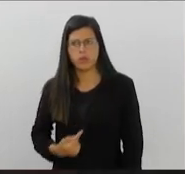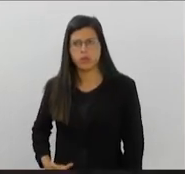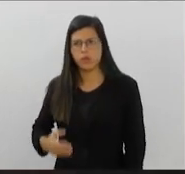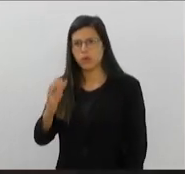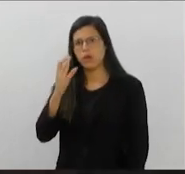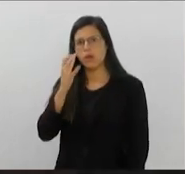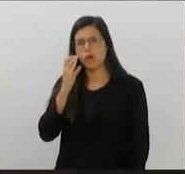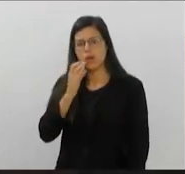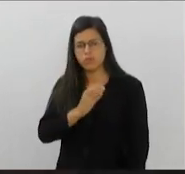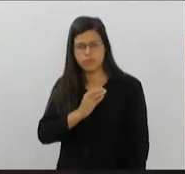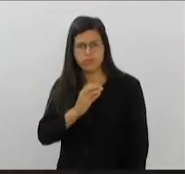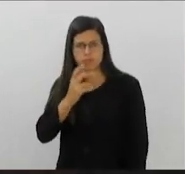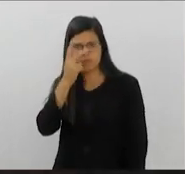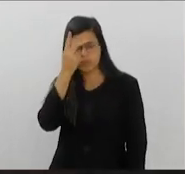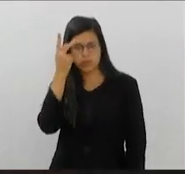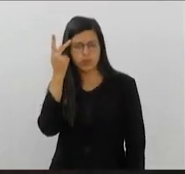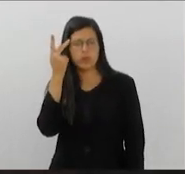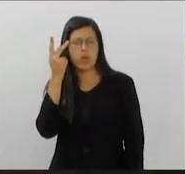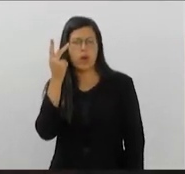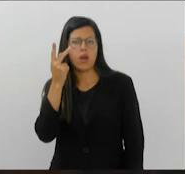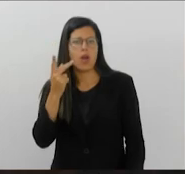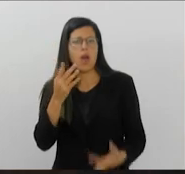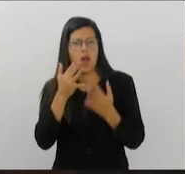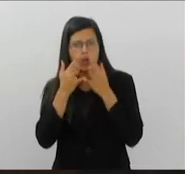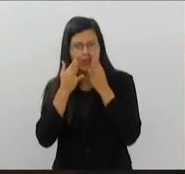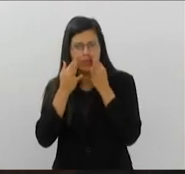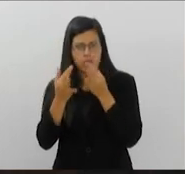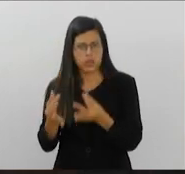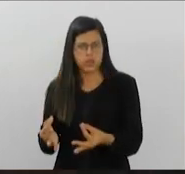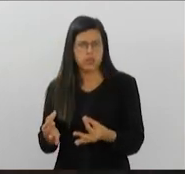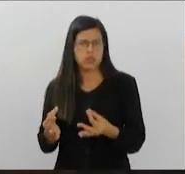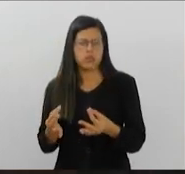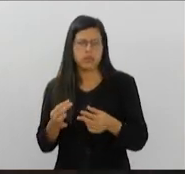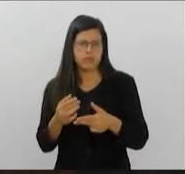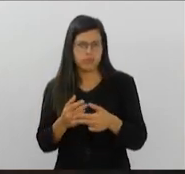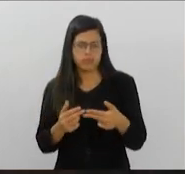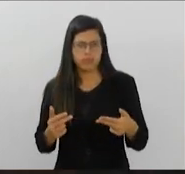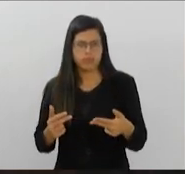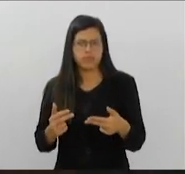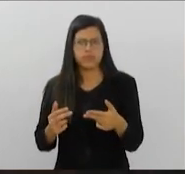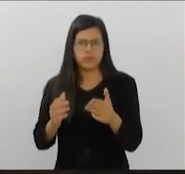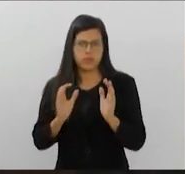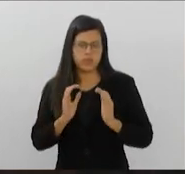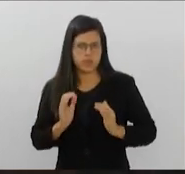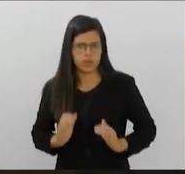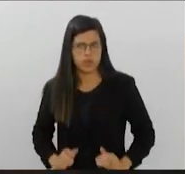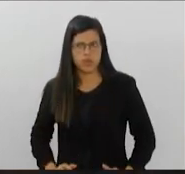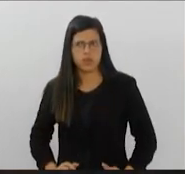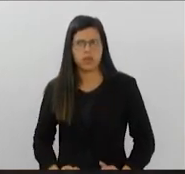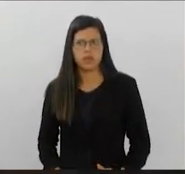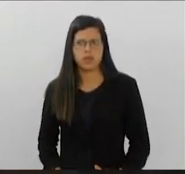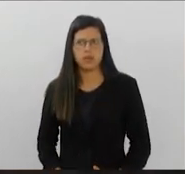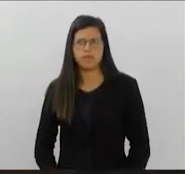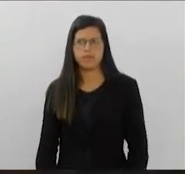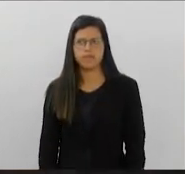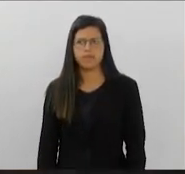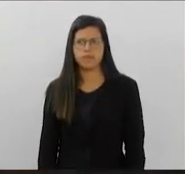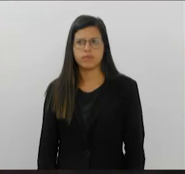ele é uma pessoa sensível a questões de humanidade, e ele,